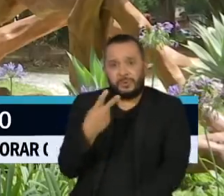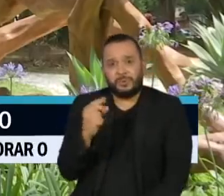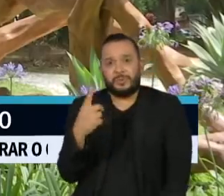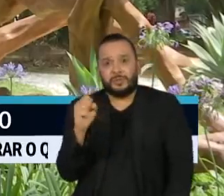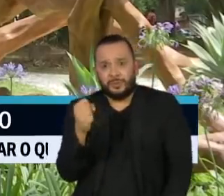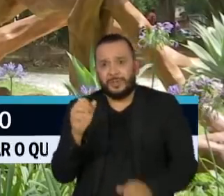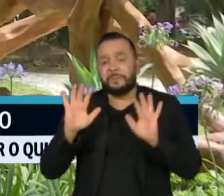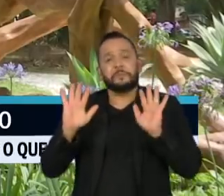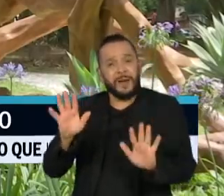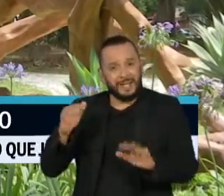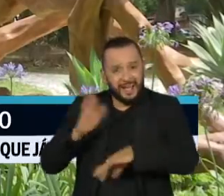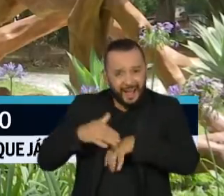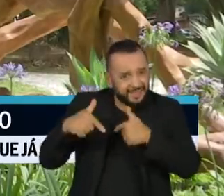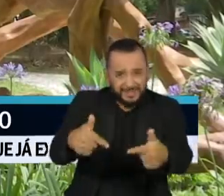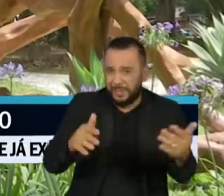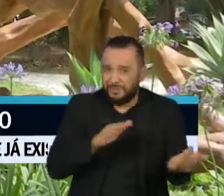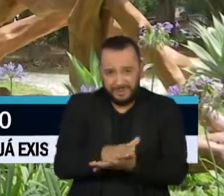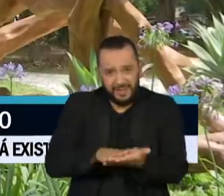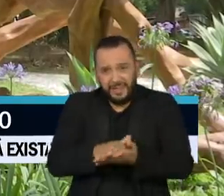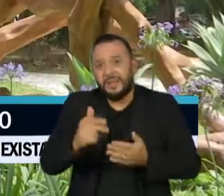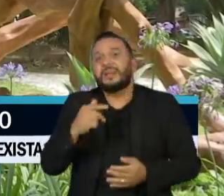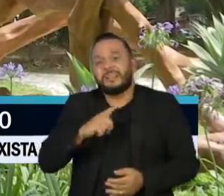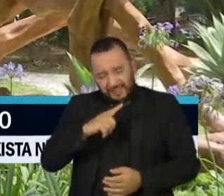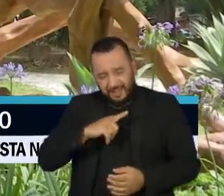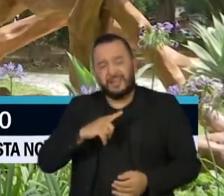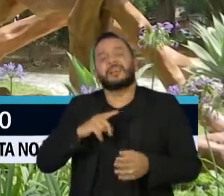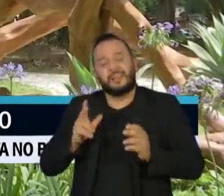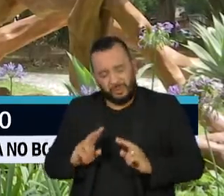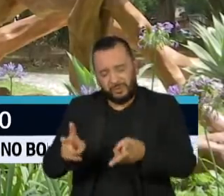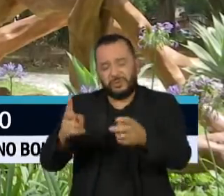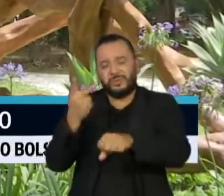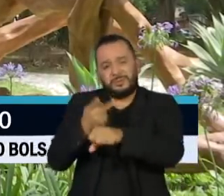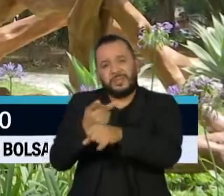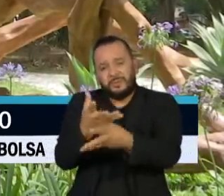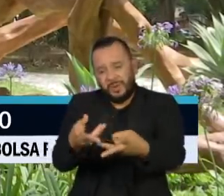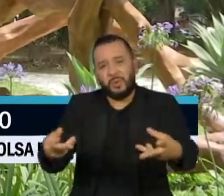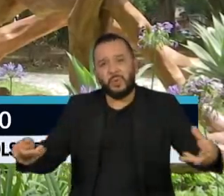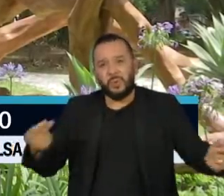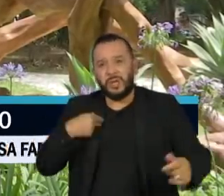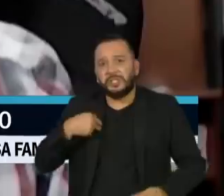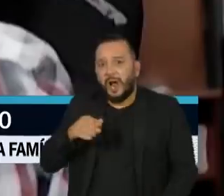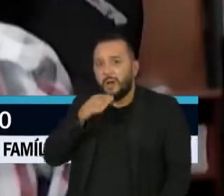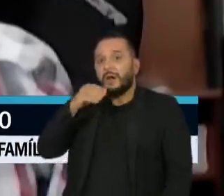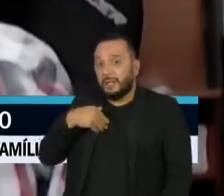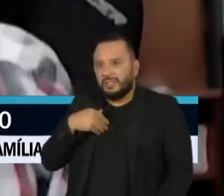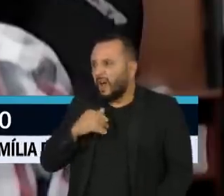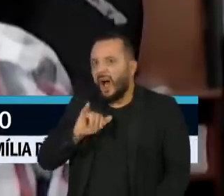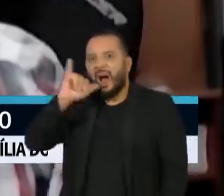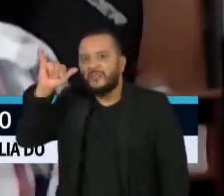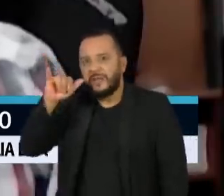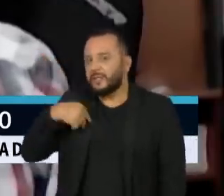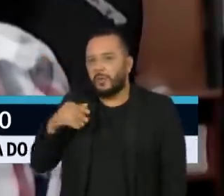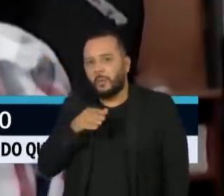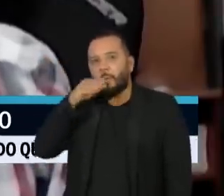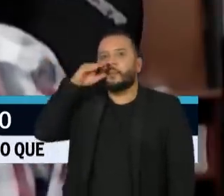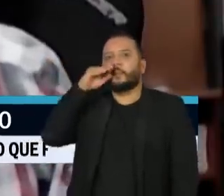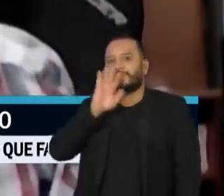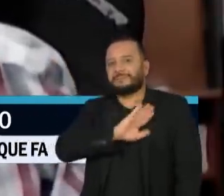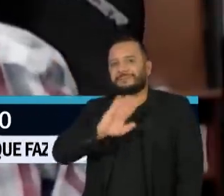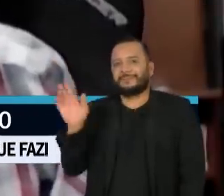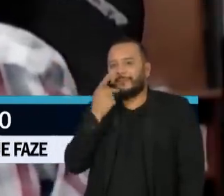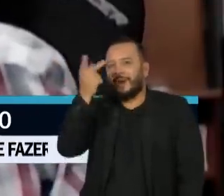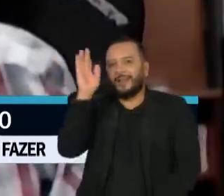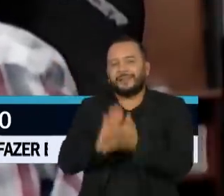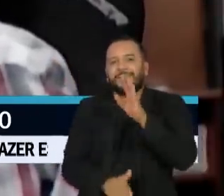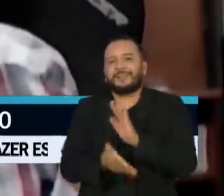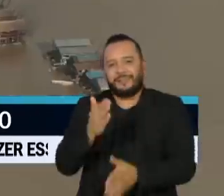mas por aqui, os casos de contaminação continuam subnotificados. E já tem, todo ao longo dos rios